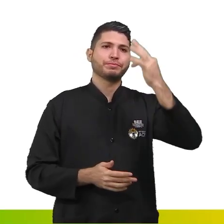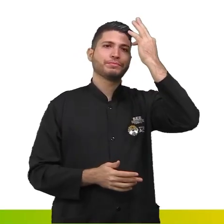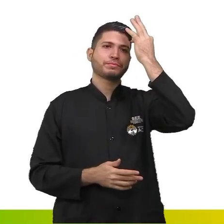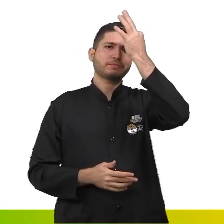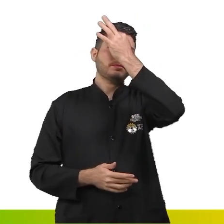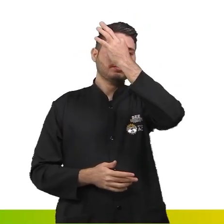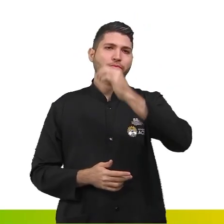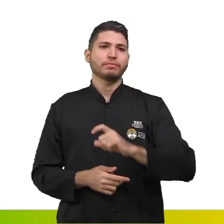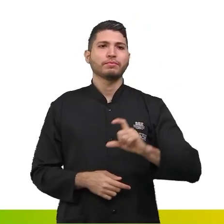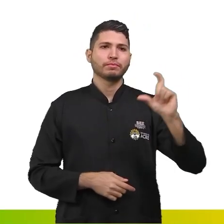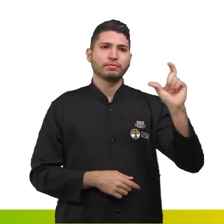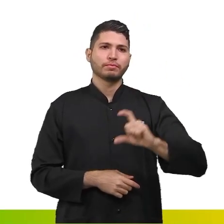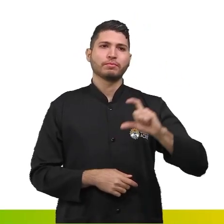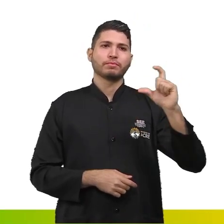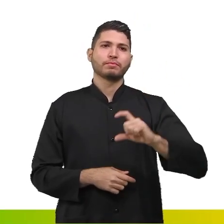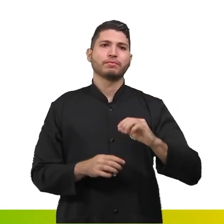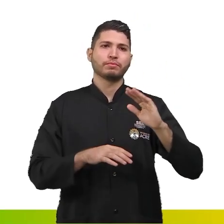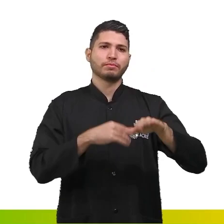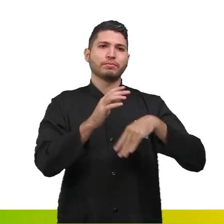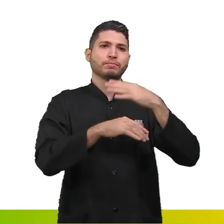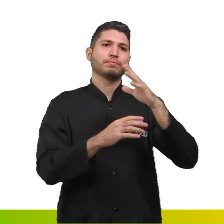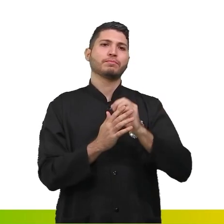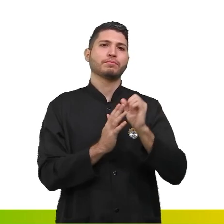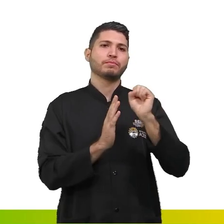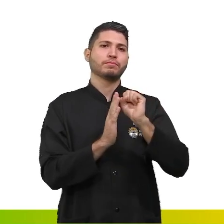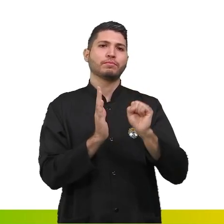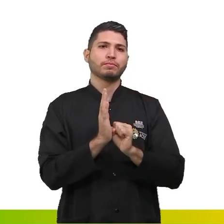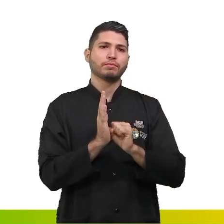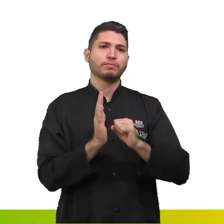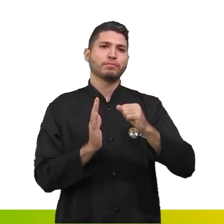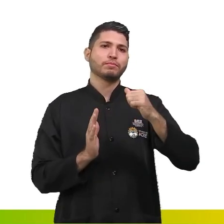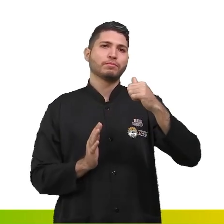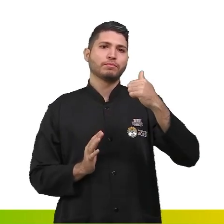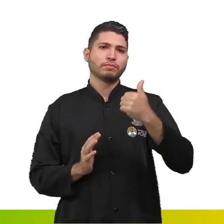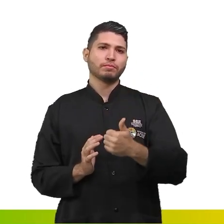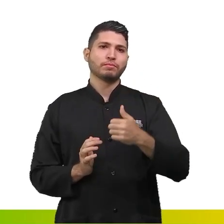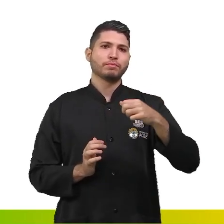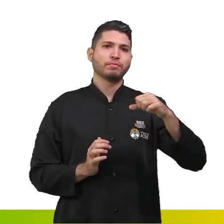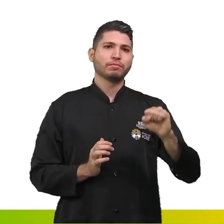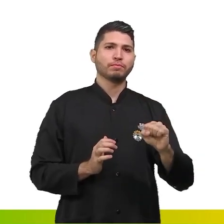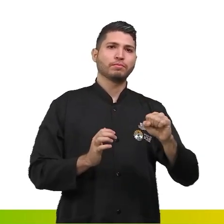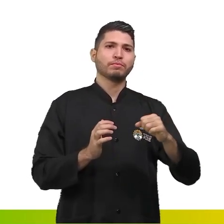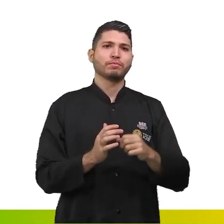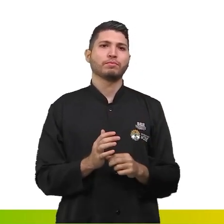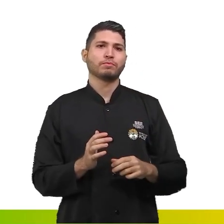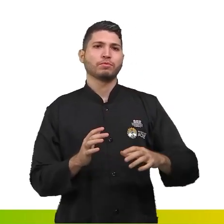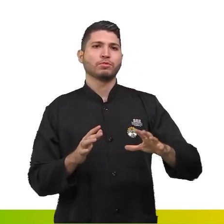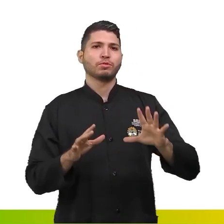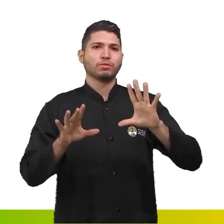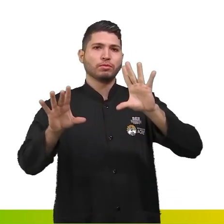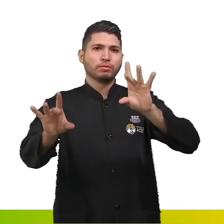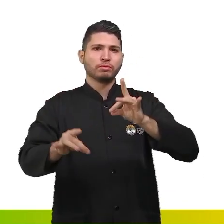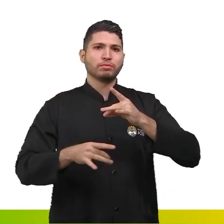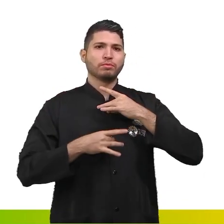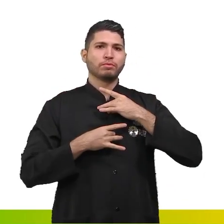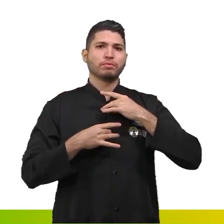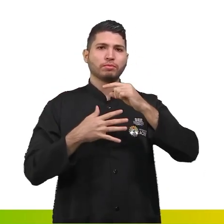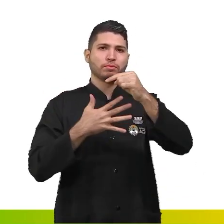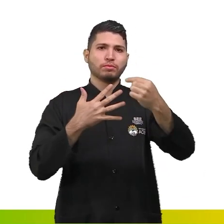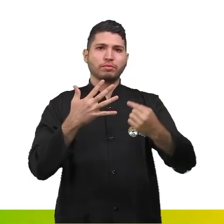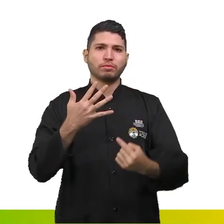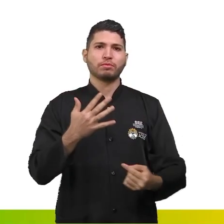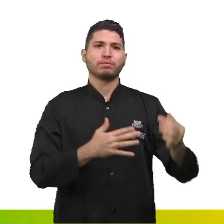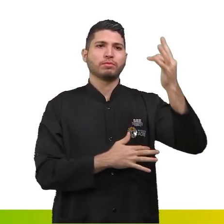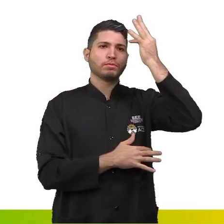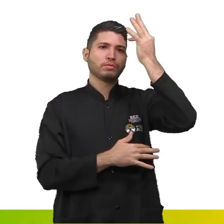VII, incorporando elementos da filosofia grega antiga e desenvolvendo temas como a natureza de Deus,